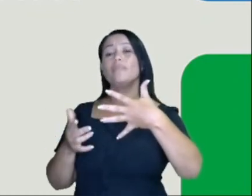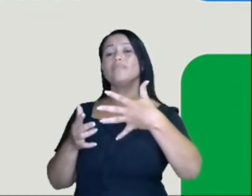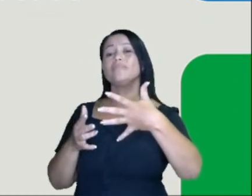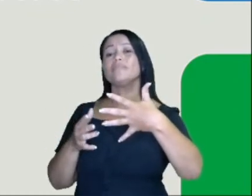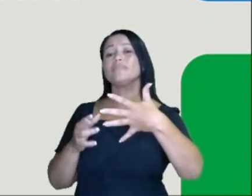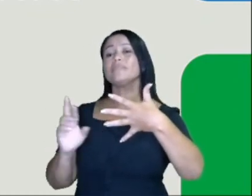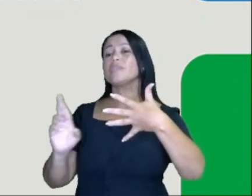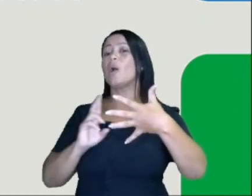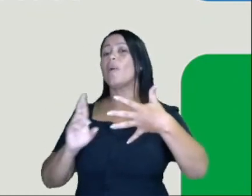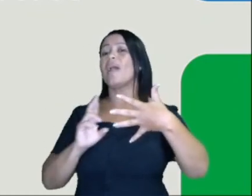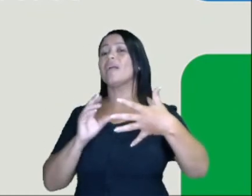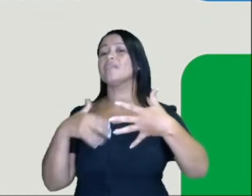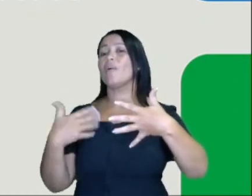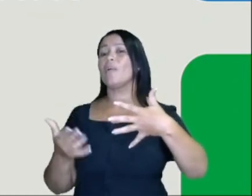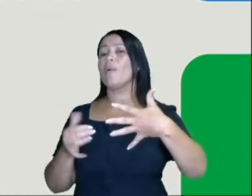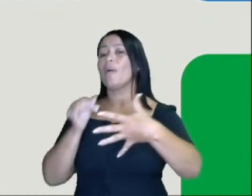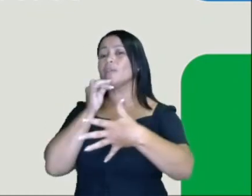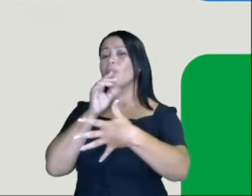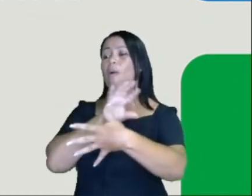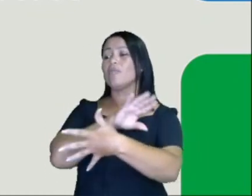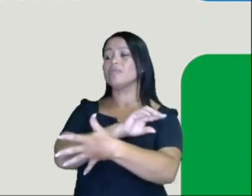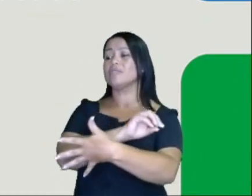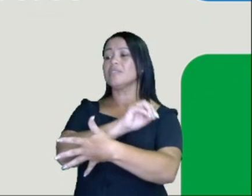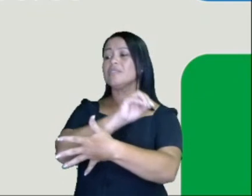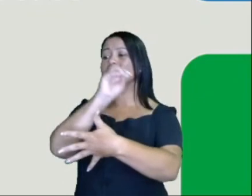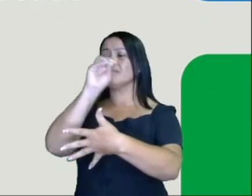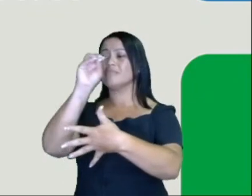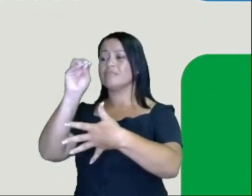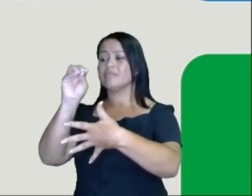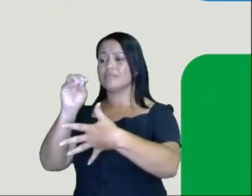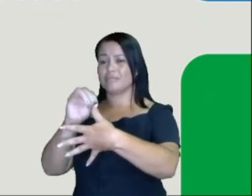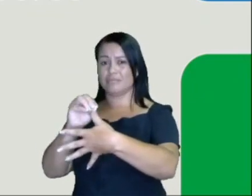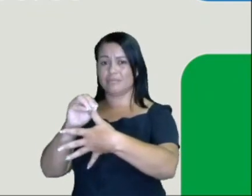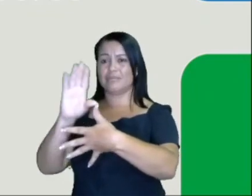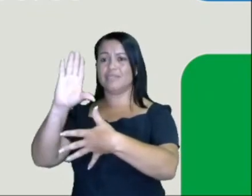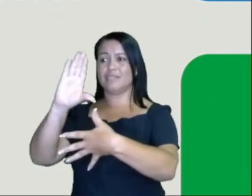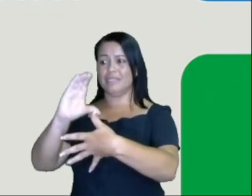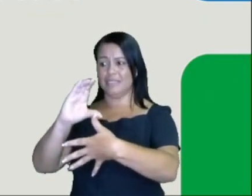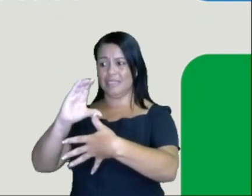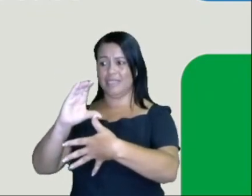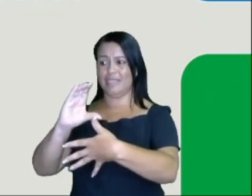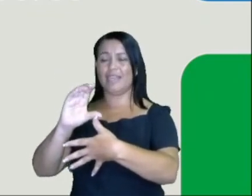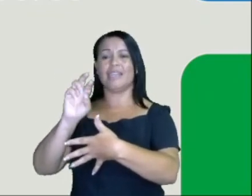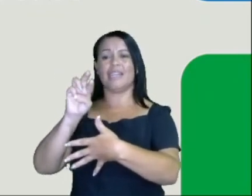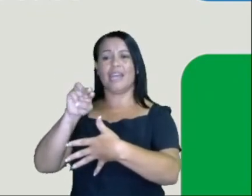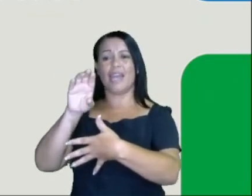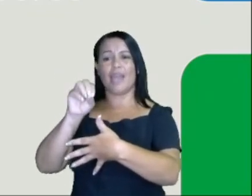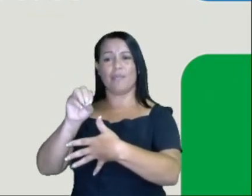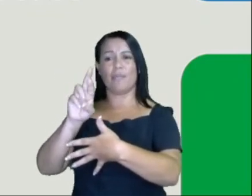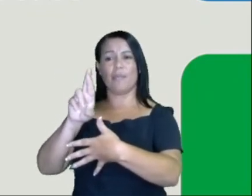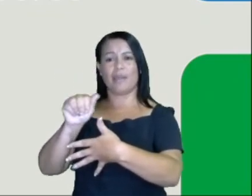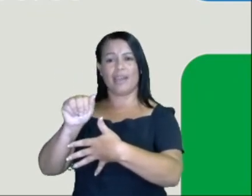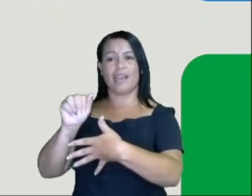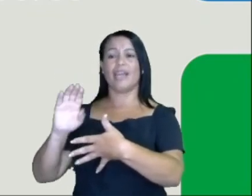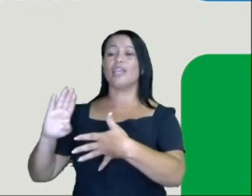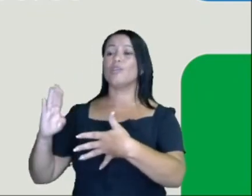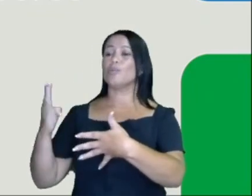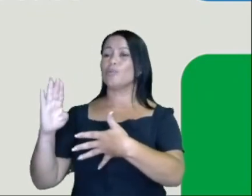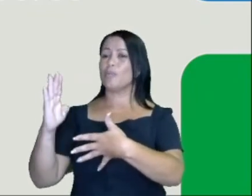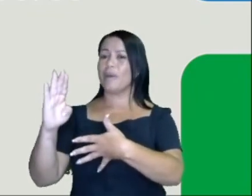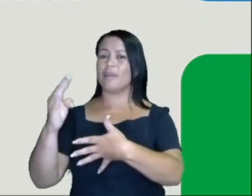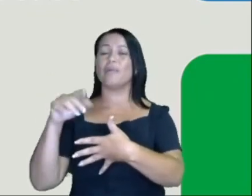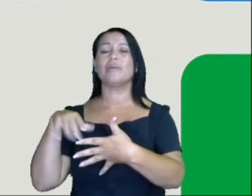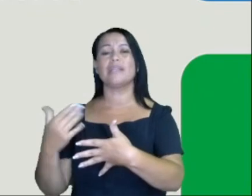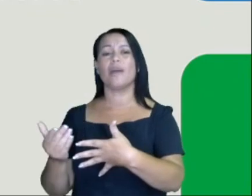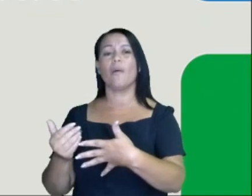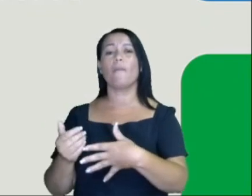Essa relação ela vai ocorrer entre rêmora e tubarão. A próxima